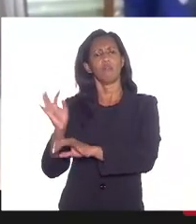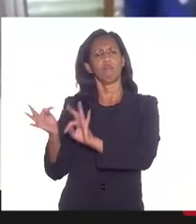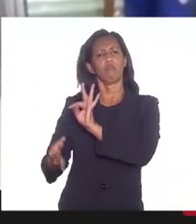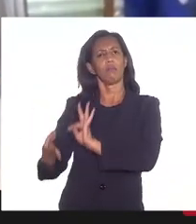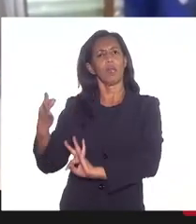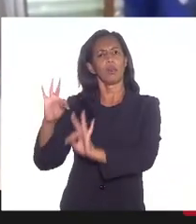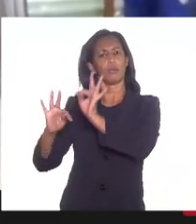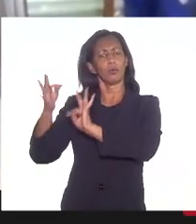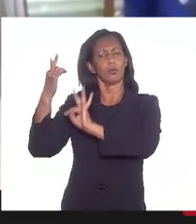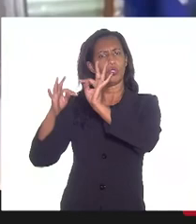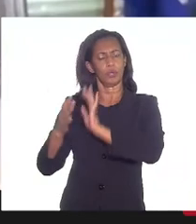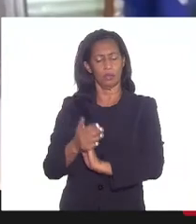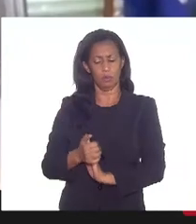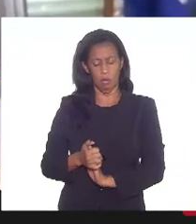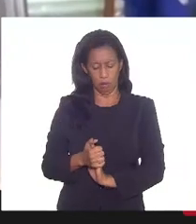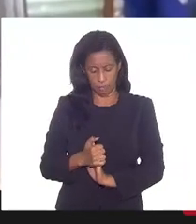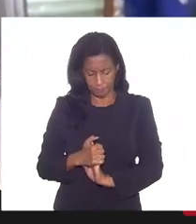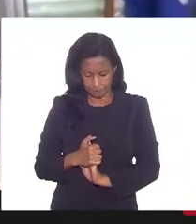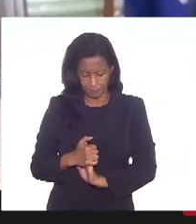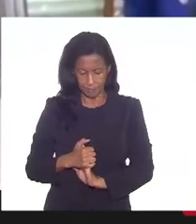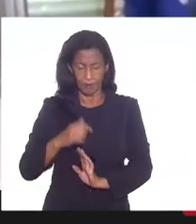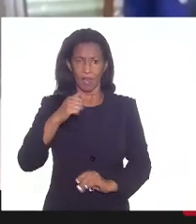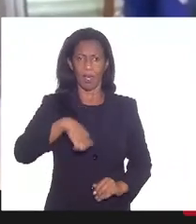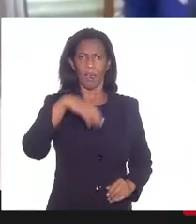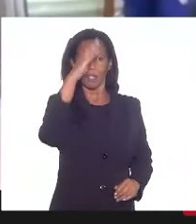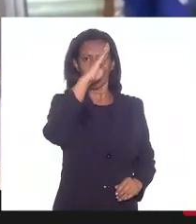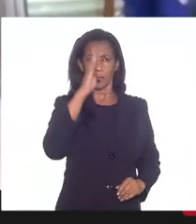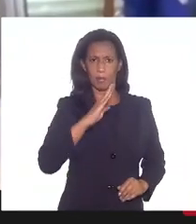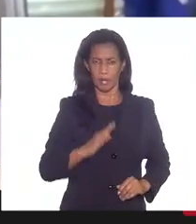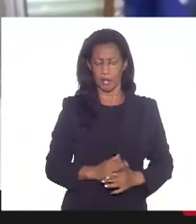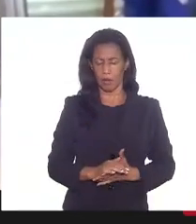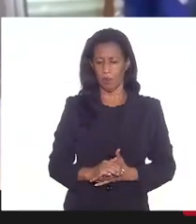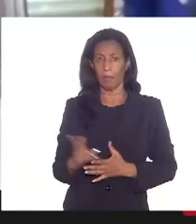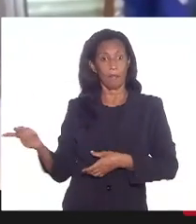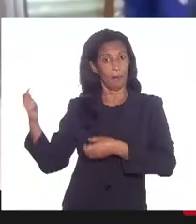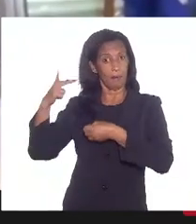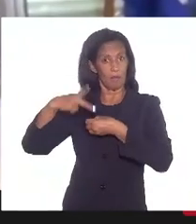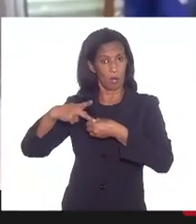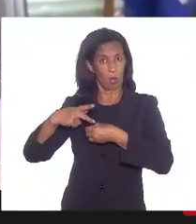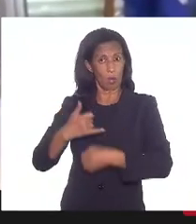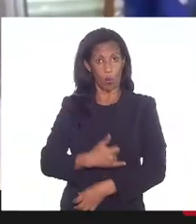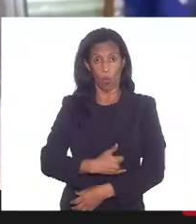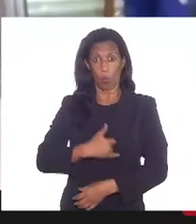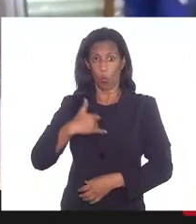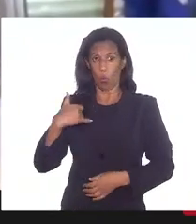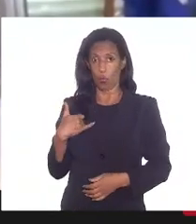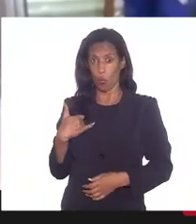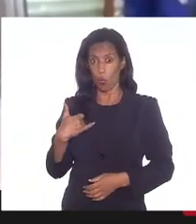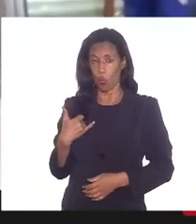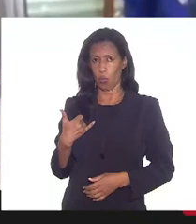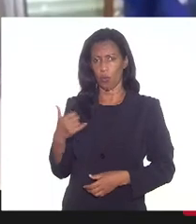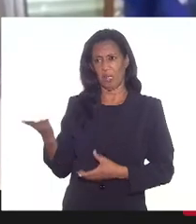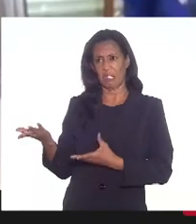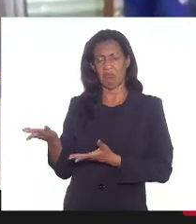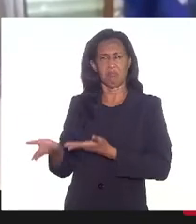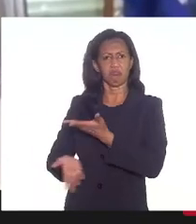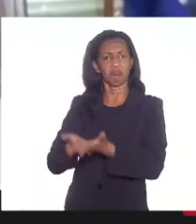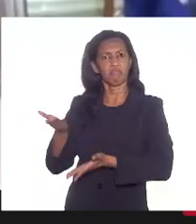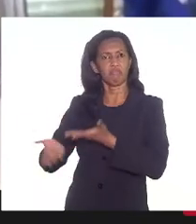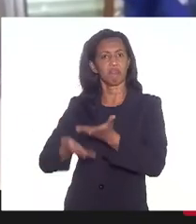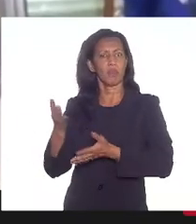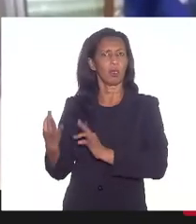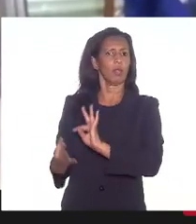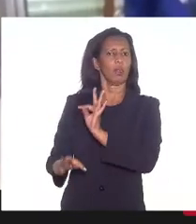e aqui no Brasil, especialmente, a Petrobras, ela é um orgulho de investimento em tecnologia em função do SEMPS.